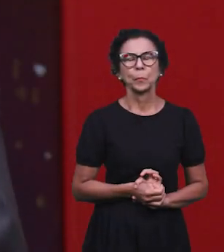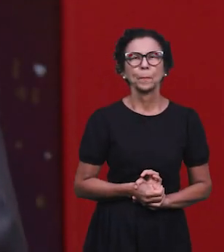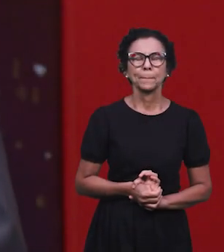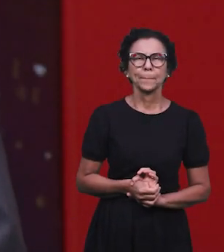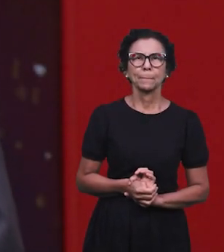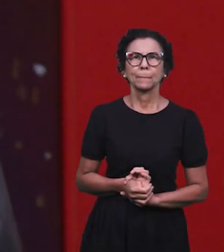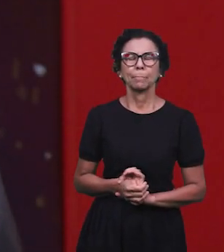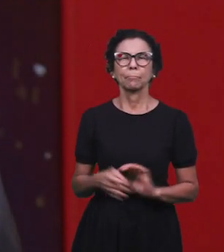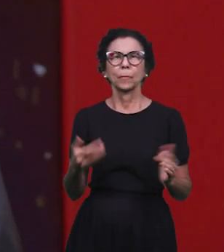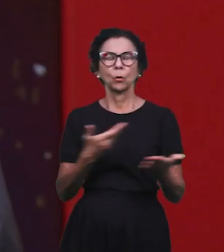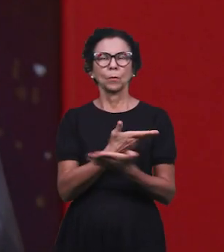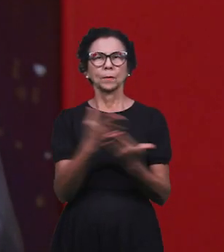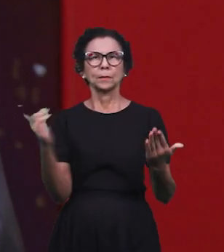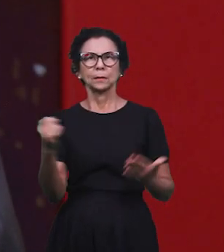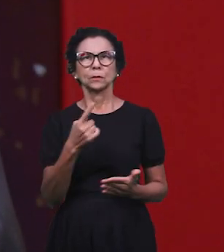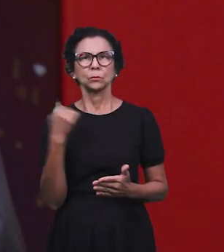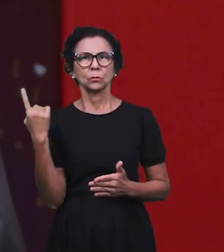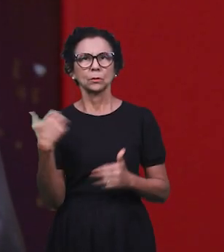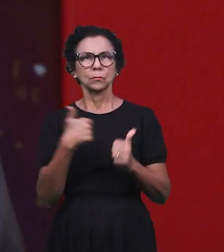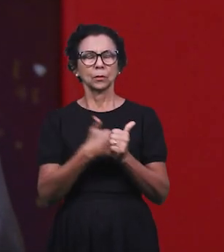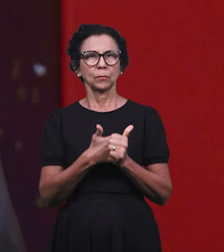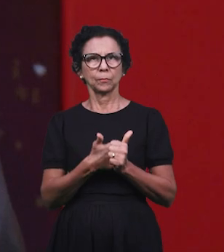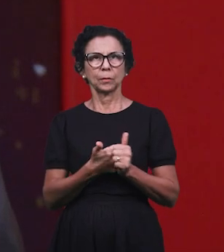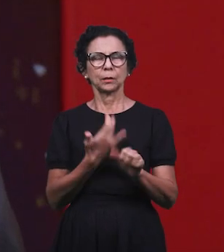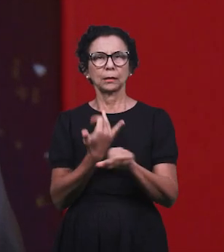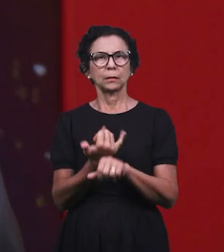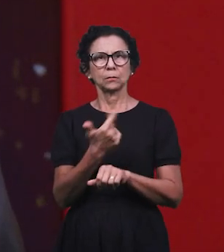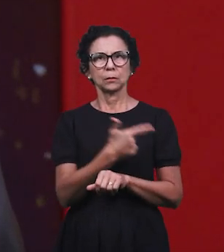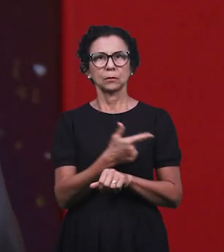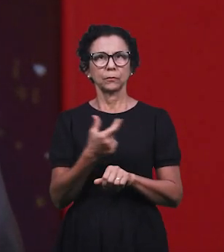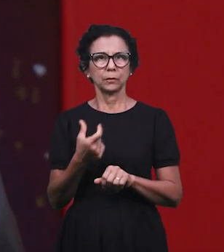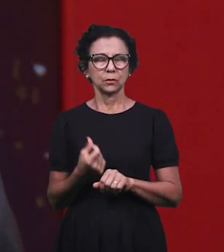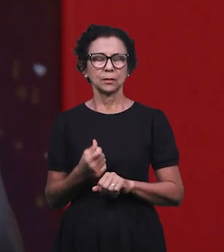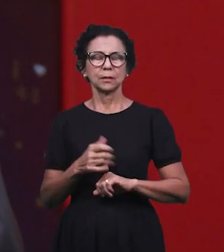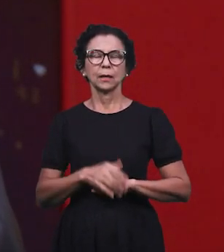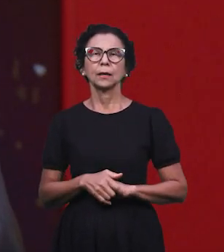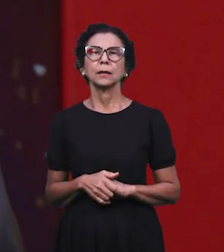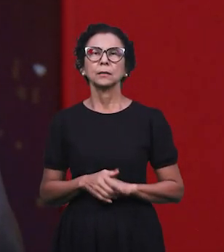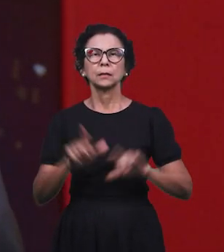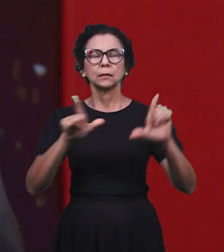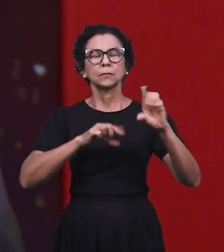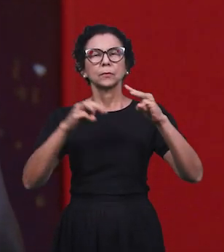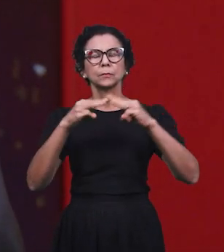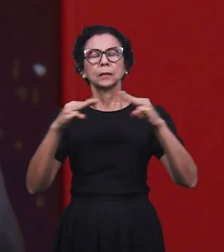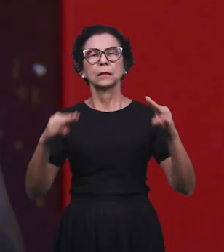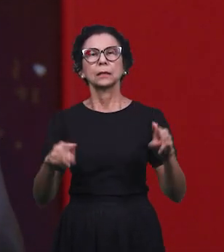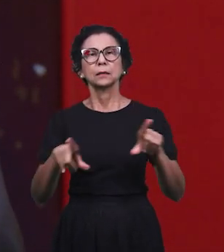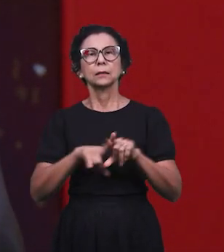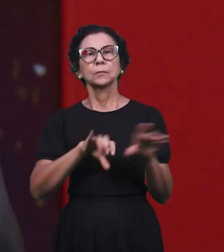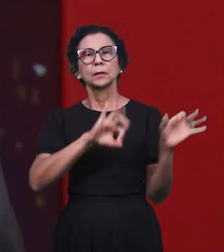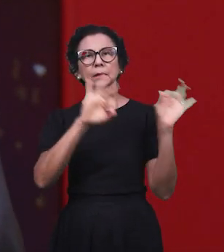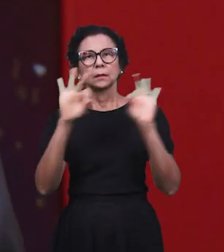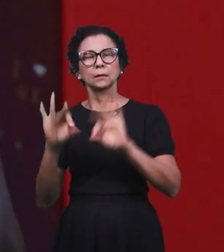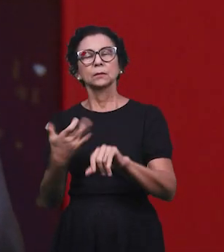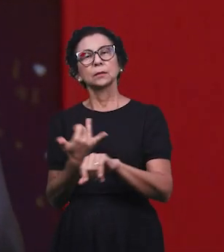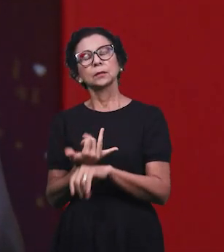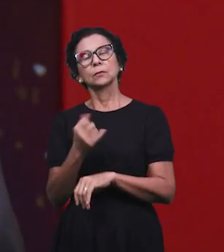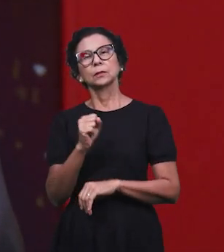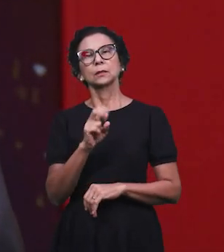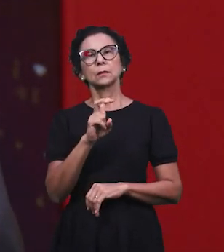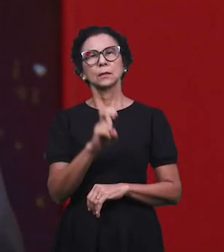Eu quero saudar a todos que nos acompanham pelo canal 126 da TV Manaim, via Embratel, também aqueles que nos assistem pelo